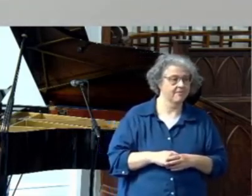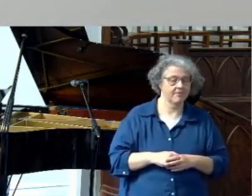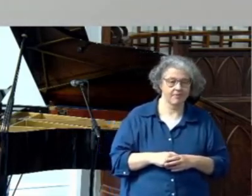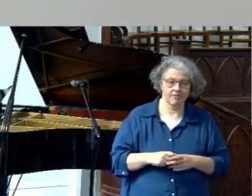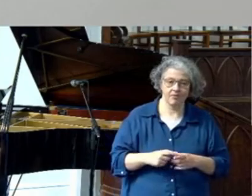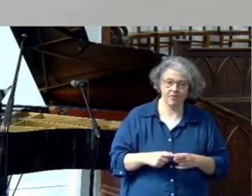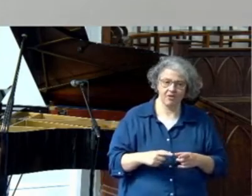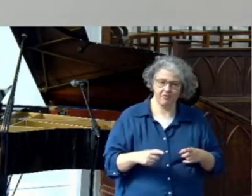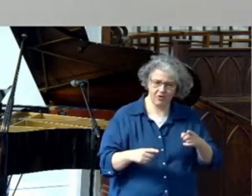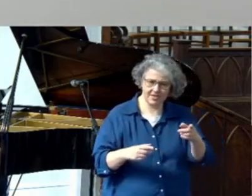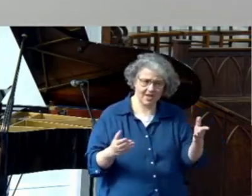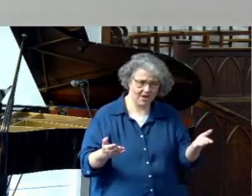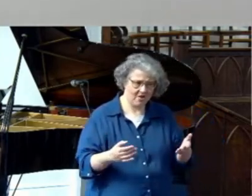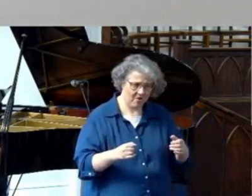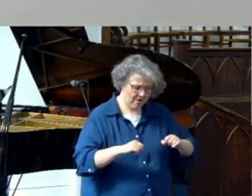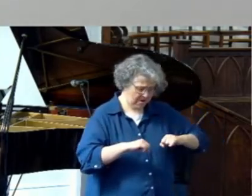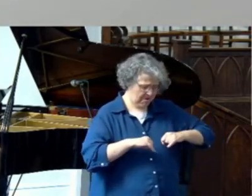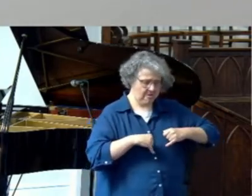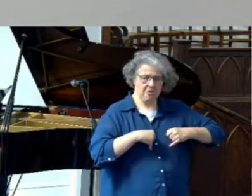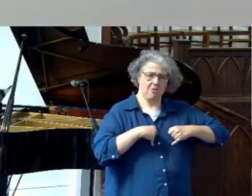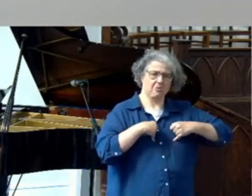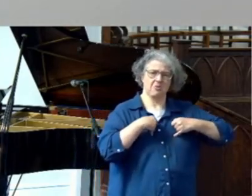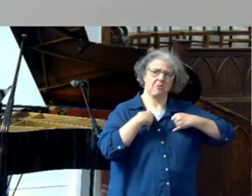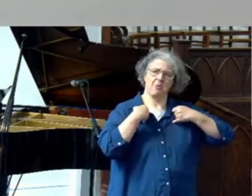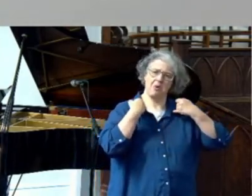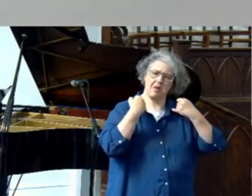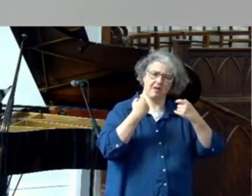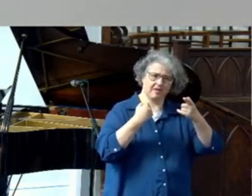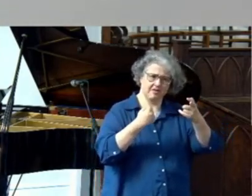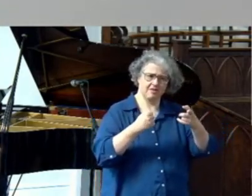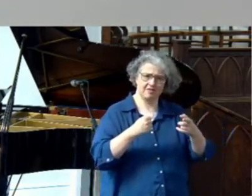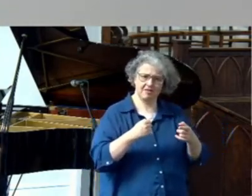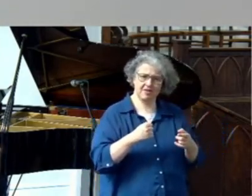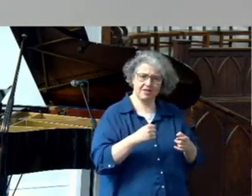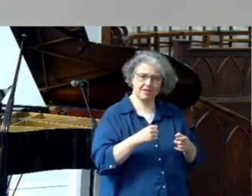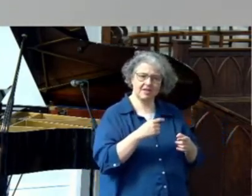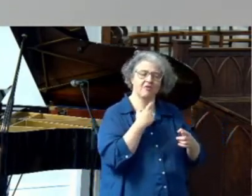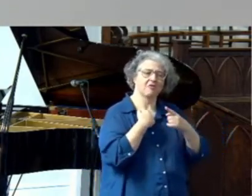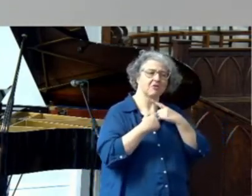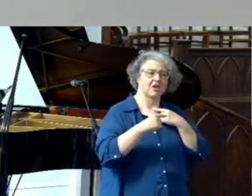entretanto, vocês se orgulham das suas arrogantes pretensões.